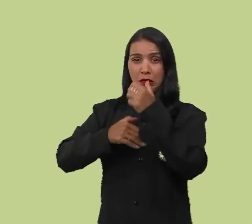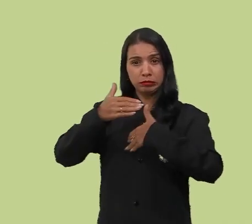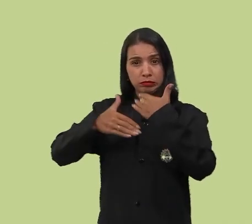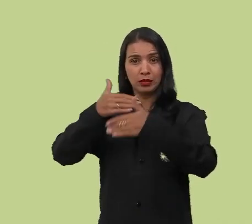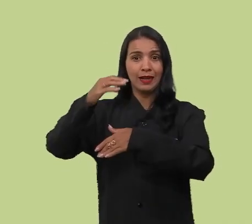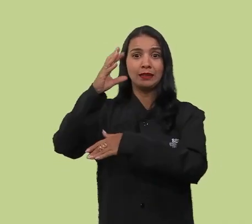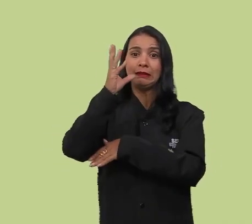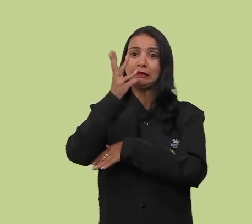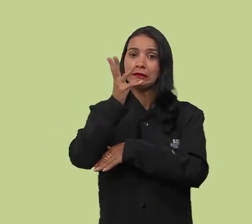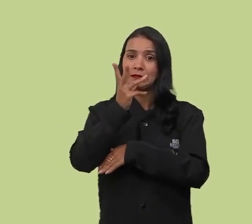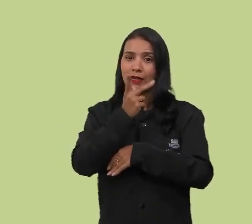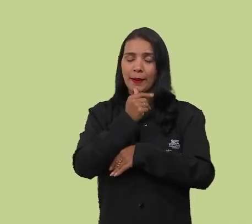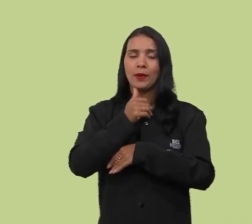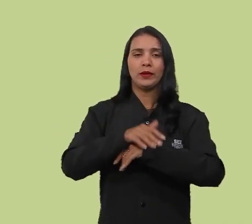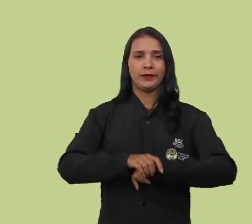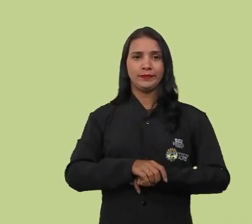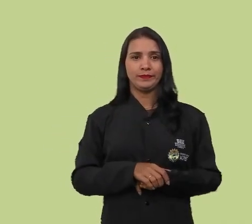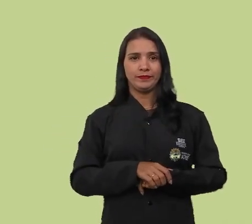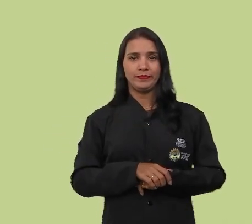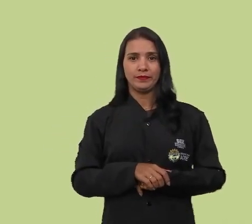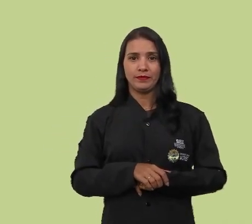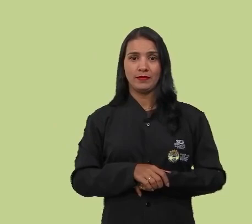a gente vai falar dos alimentos